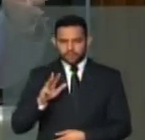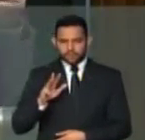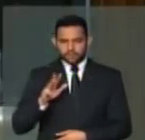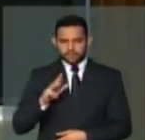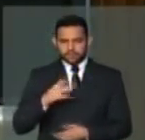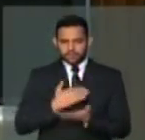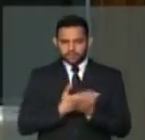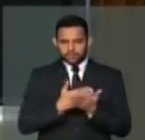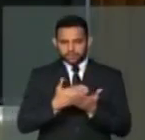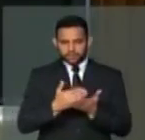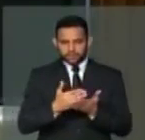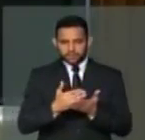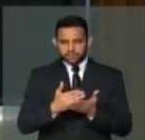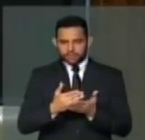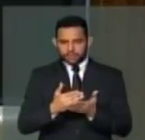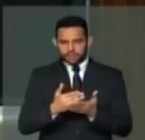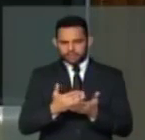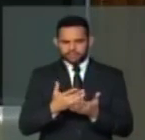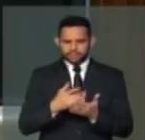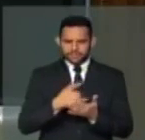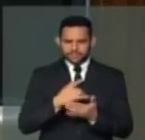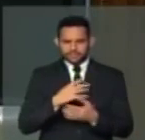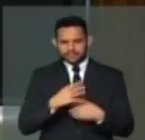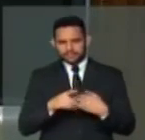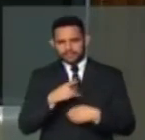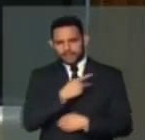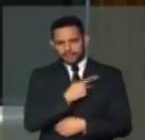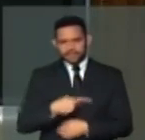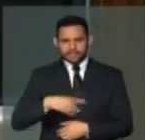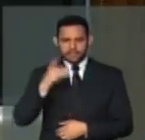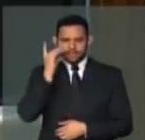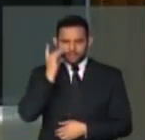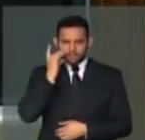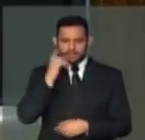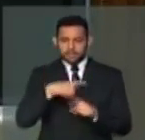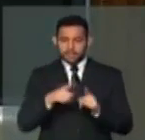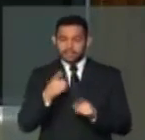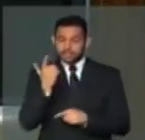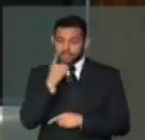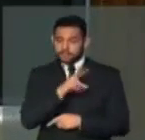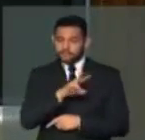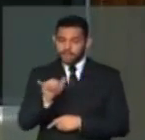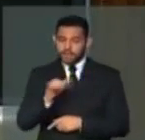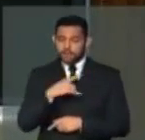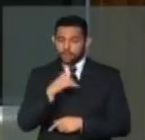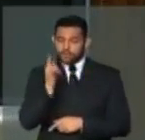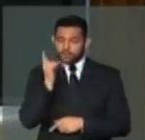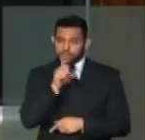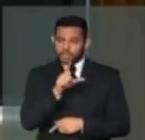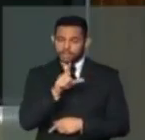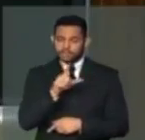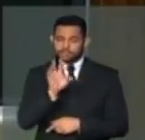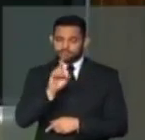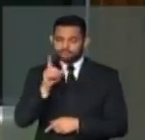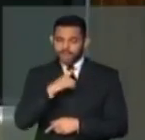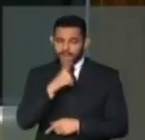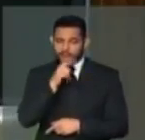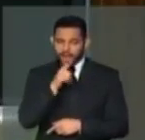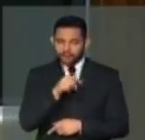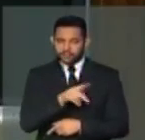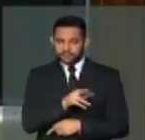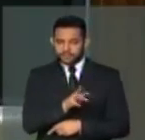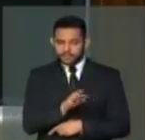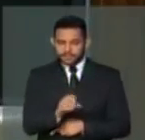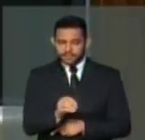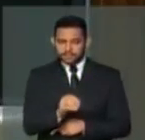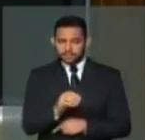deu continuidade ainda pálida pela presidente Dilma, mas nós vamos, se Deus quiser, ter água no Rio São